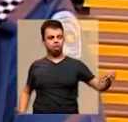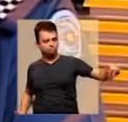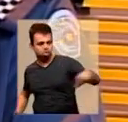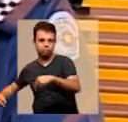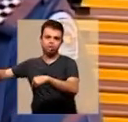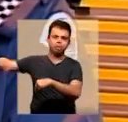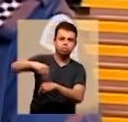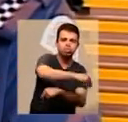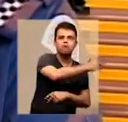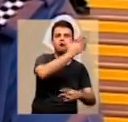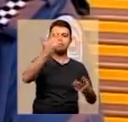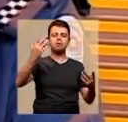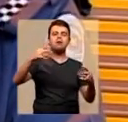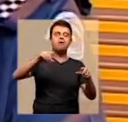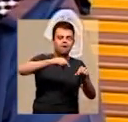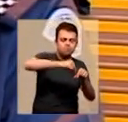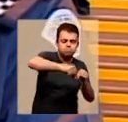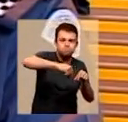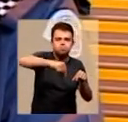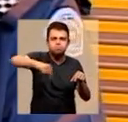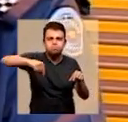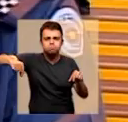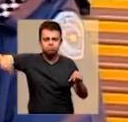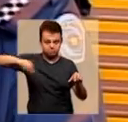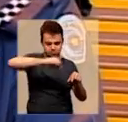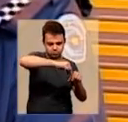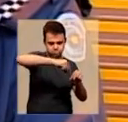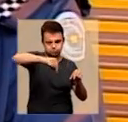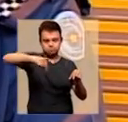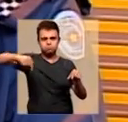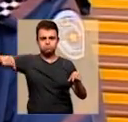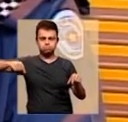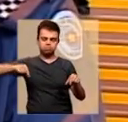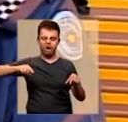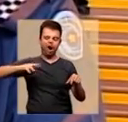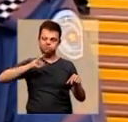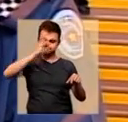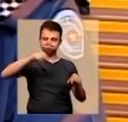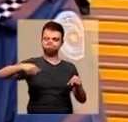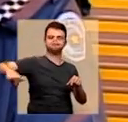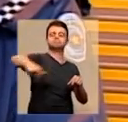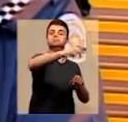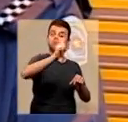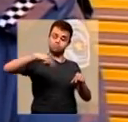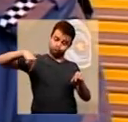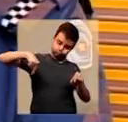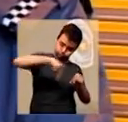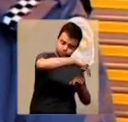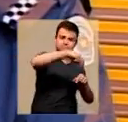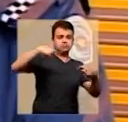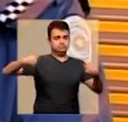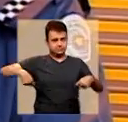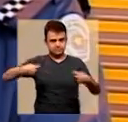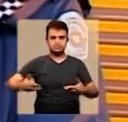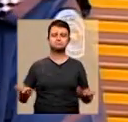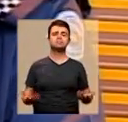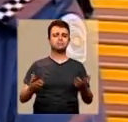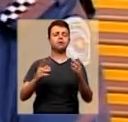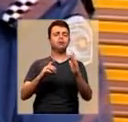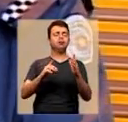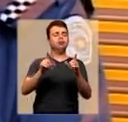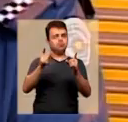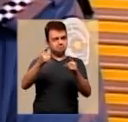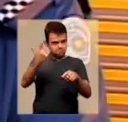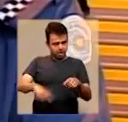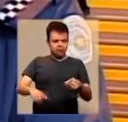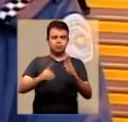Né? Andar fora da própria faixa, da passarela. Desobedecer sinalização de trânsito específica. Está aqui,